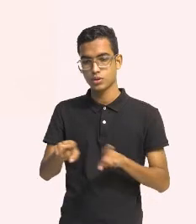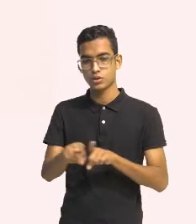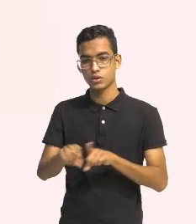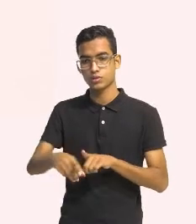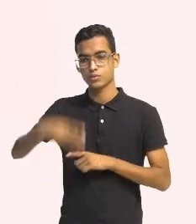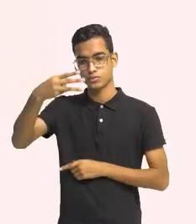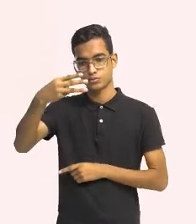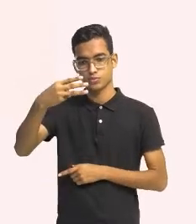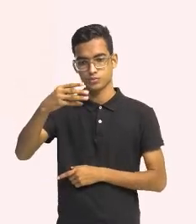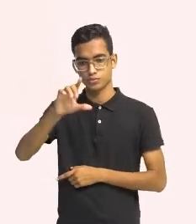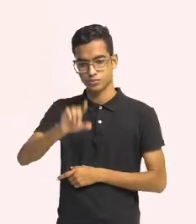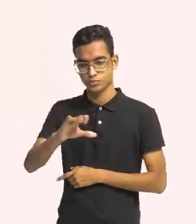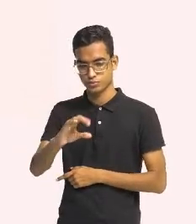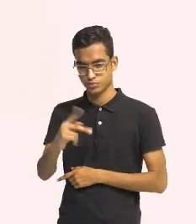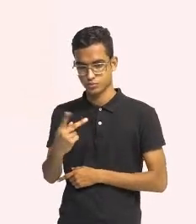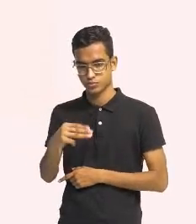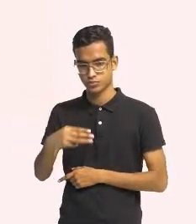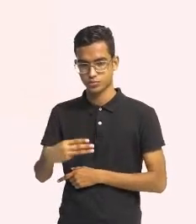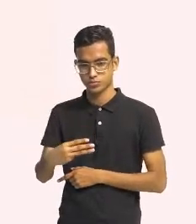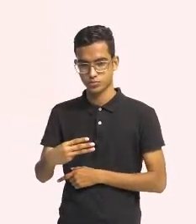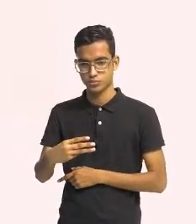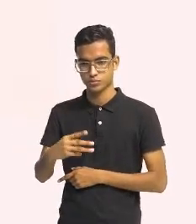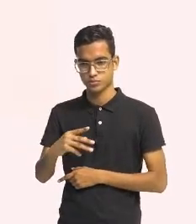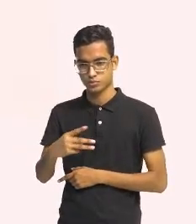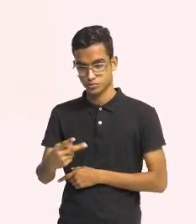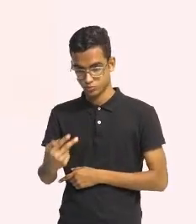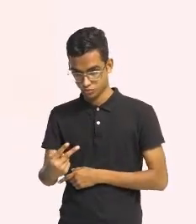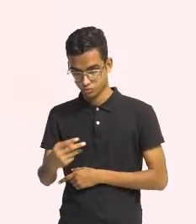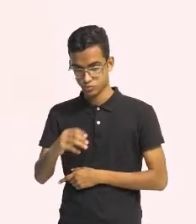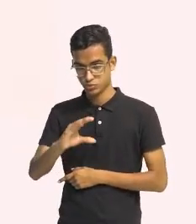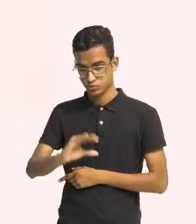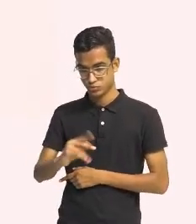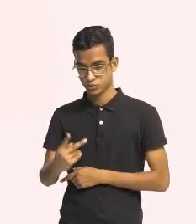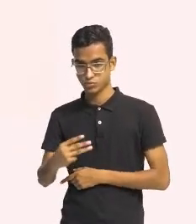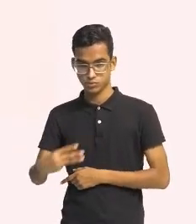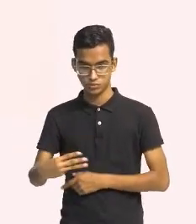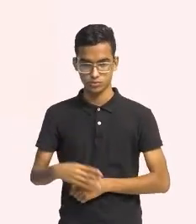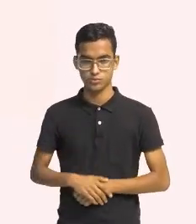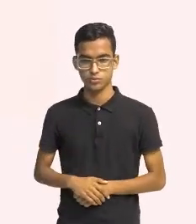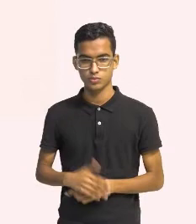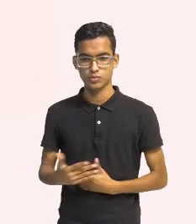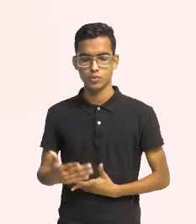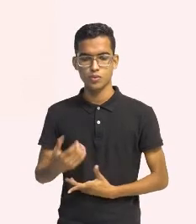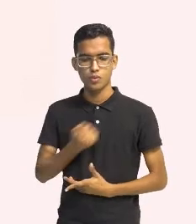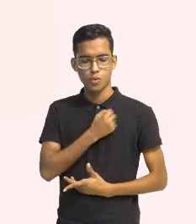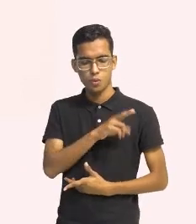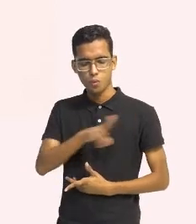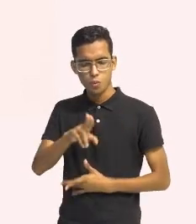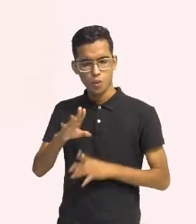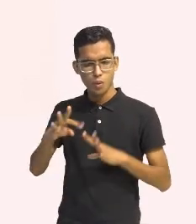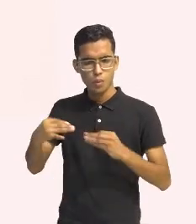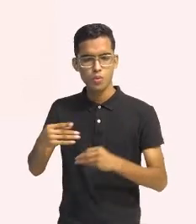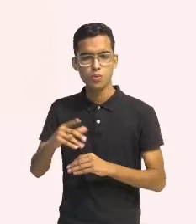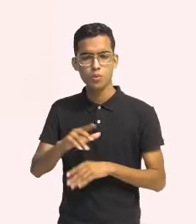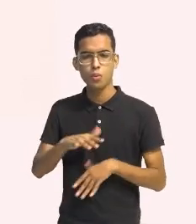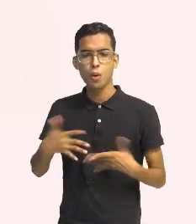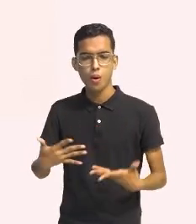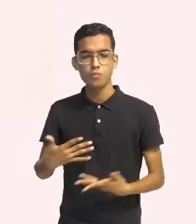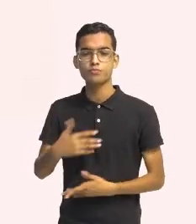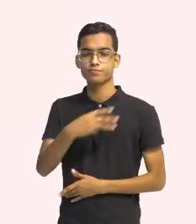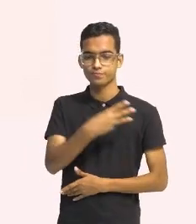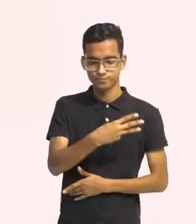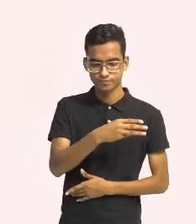alfabética, tá? Então, vai ser 3-etil,